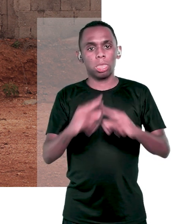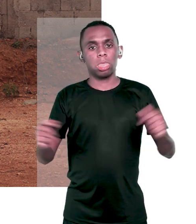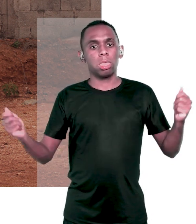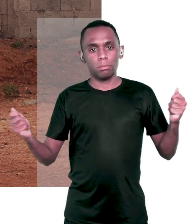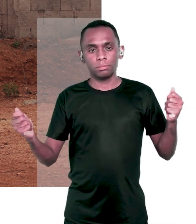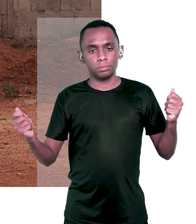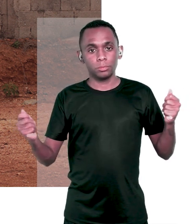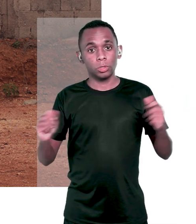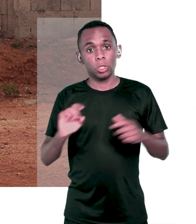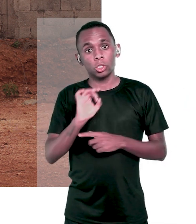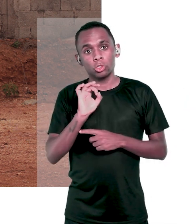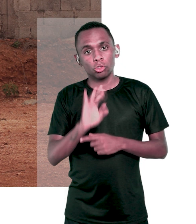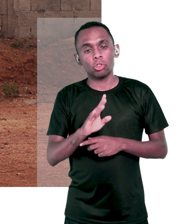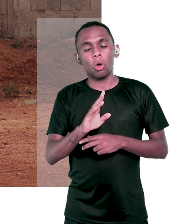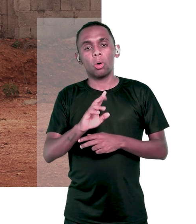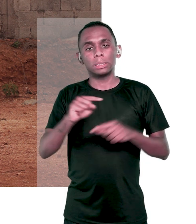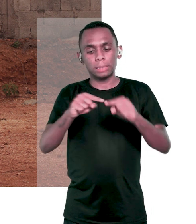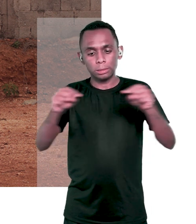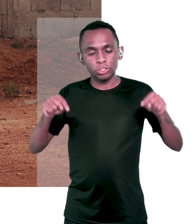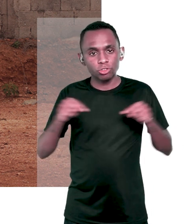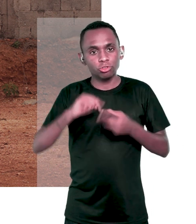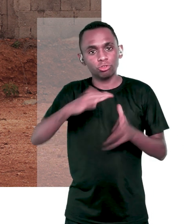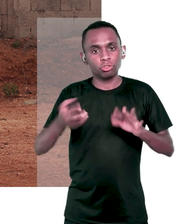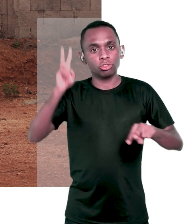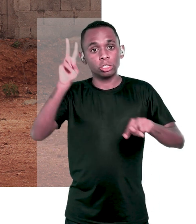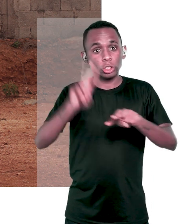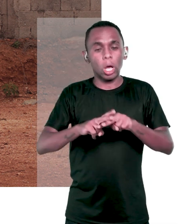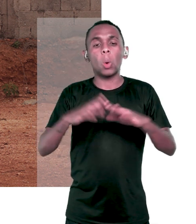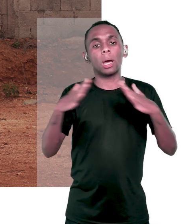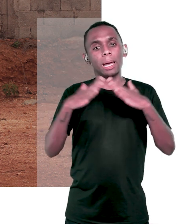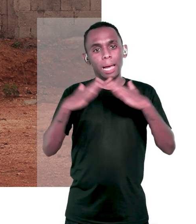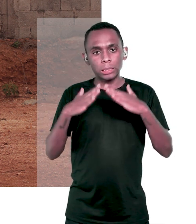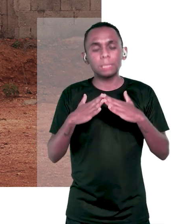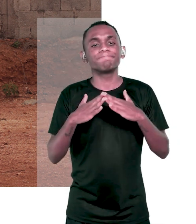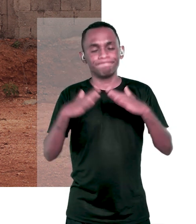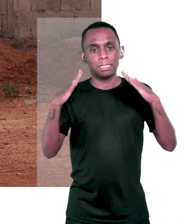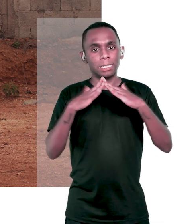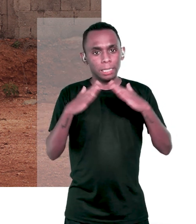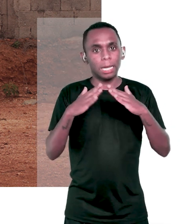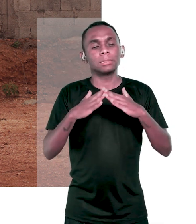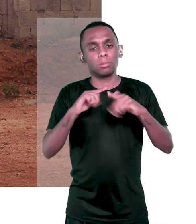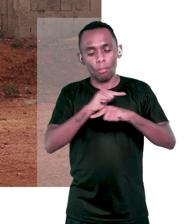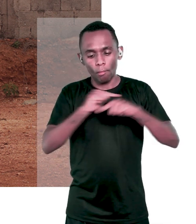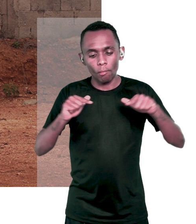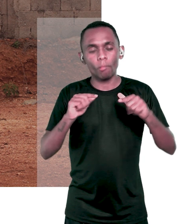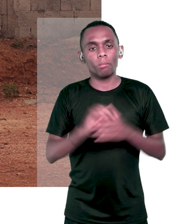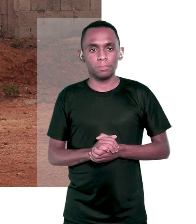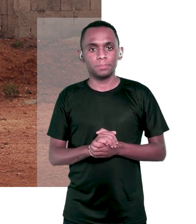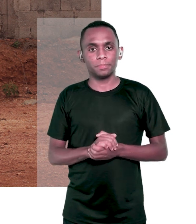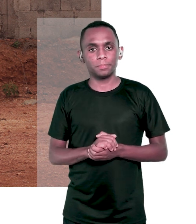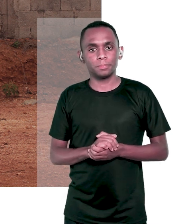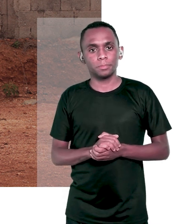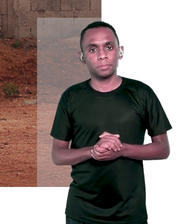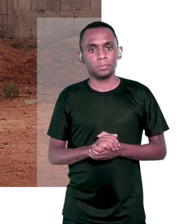é do efêmero e que como se vê no final mostra que as coisas se terminam se há um projeto de